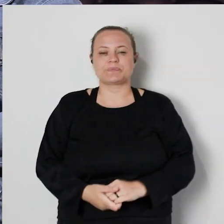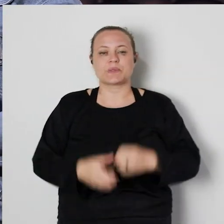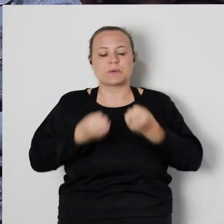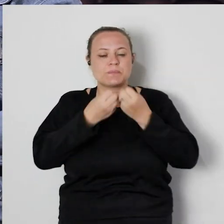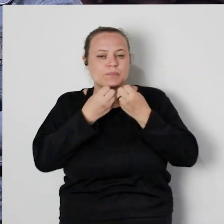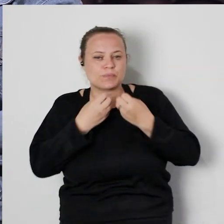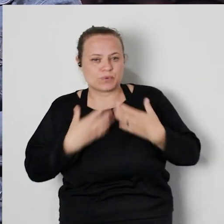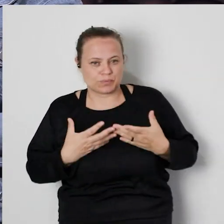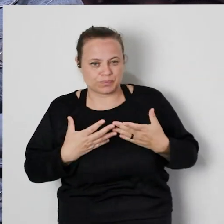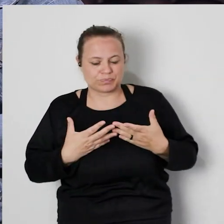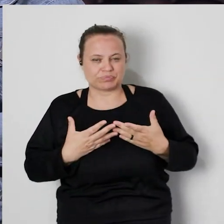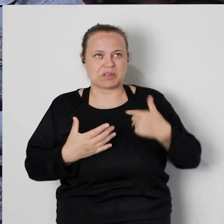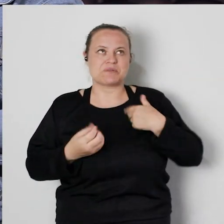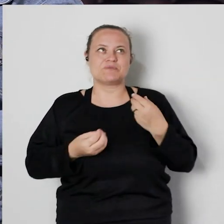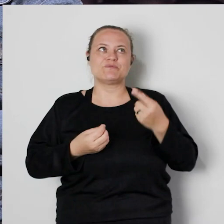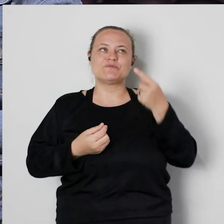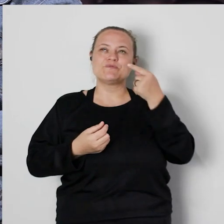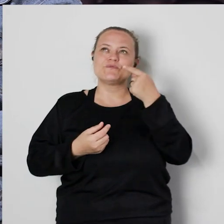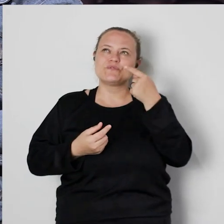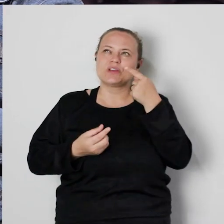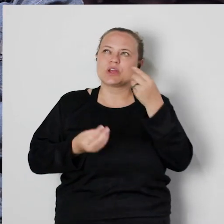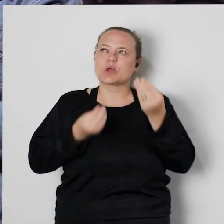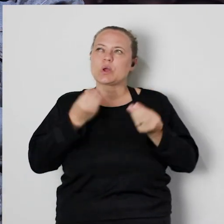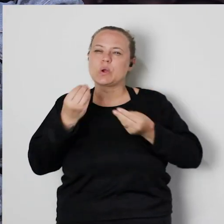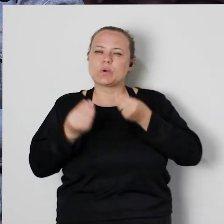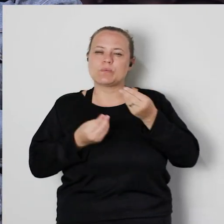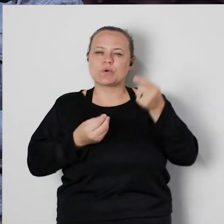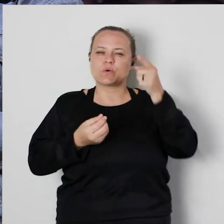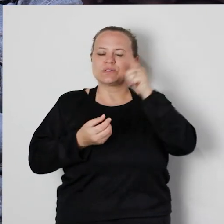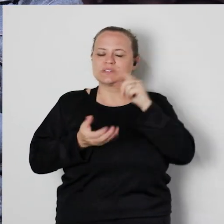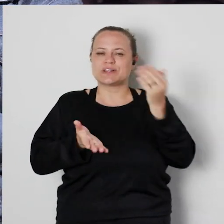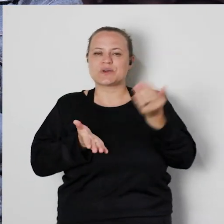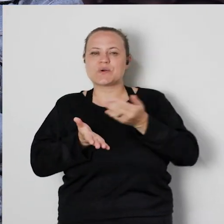de acompanhamento ali nesse período que teve. Obrigada. Bom,